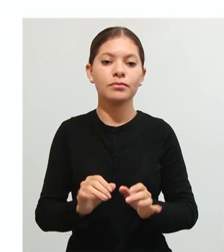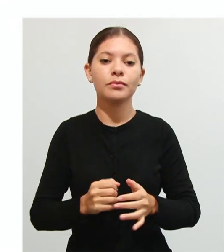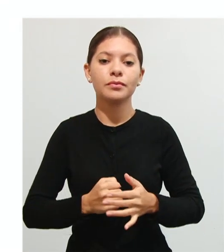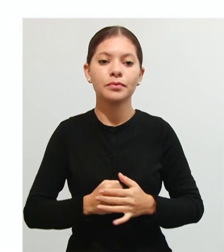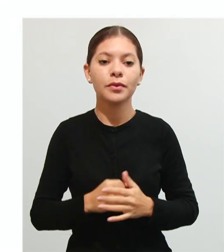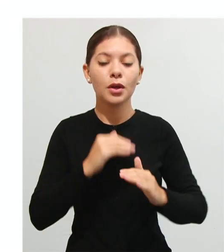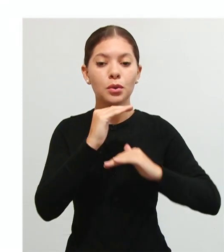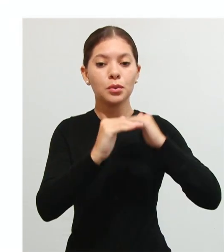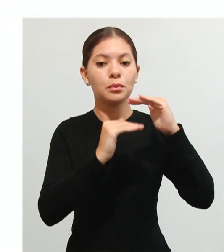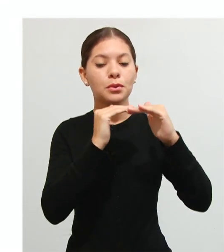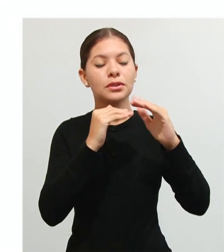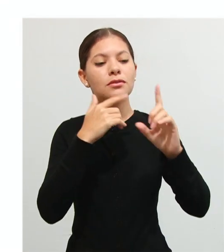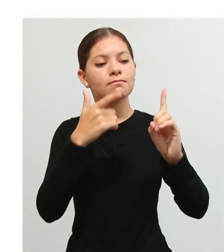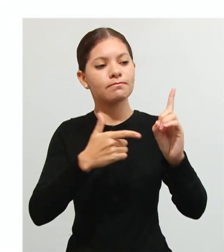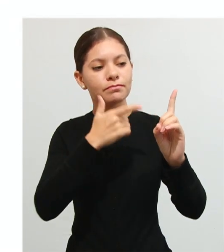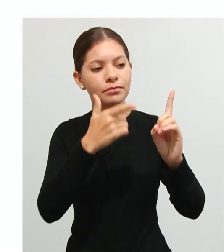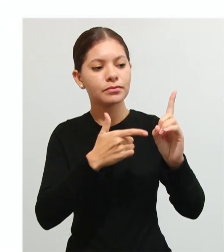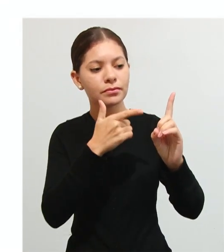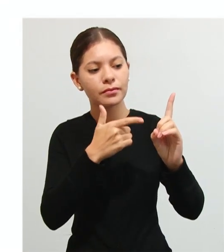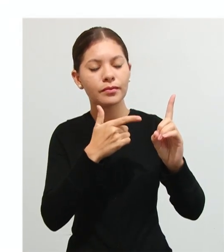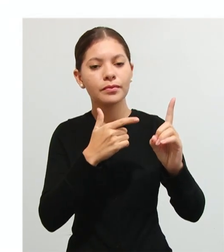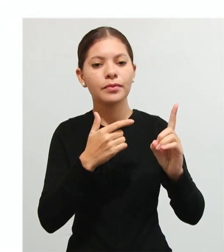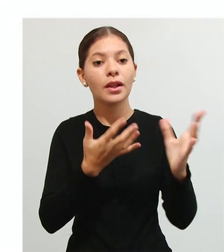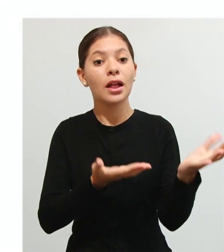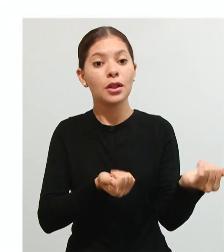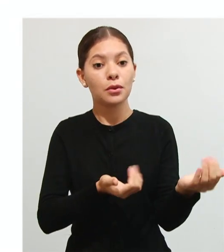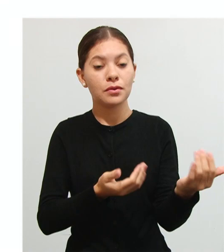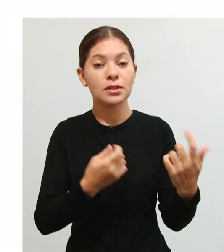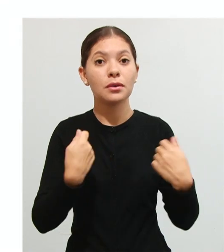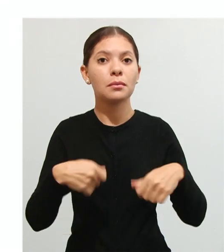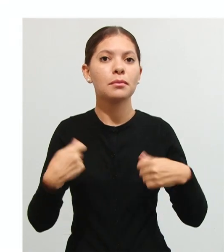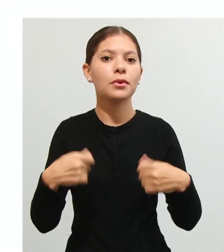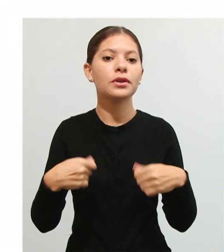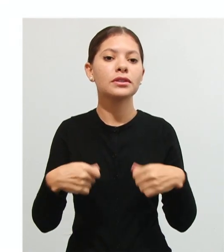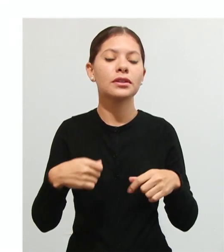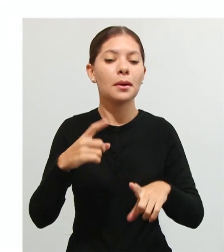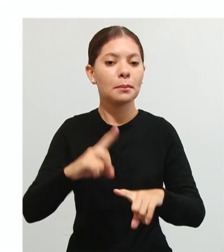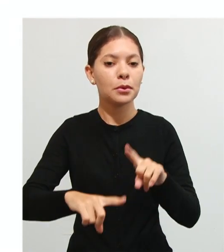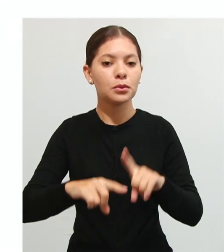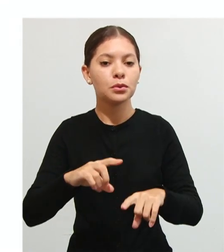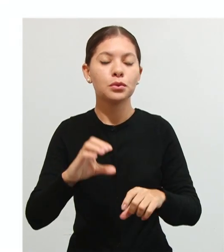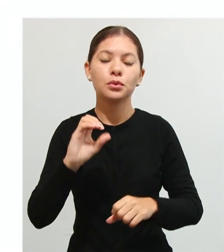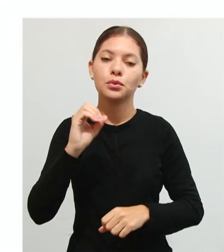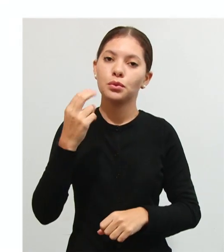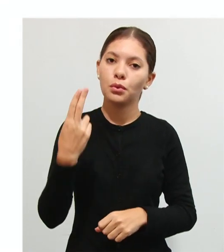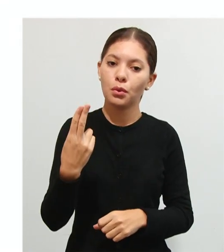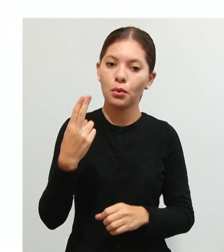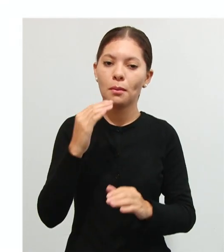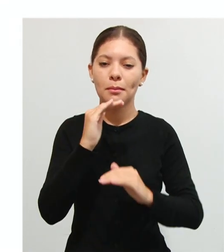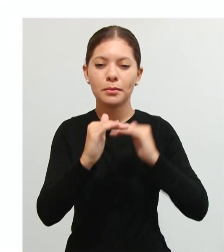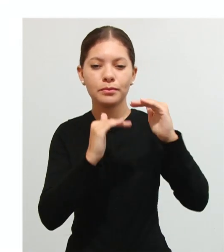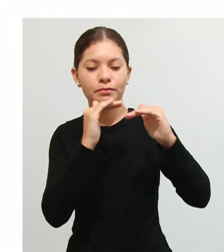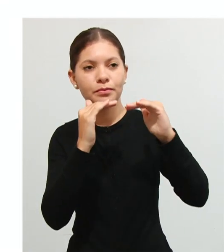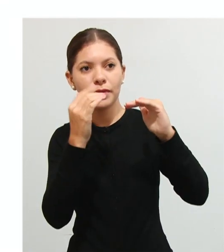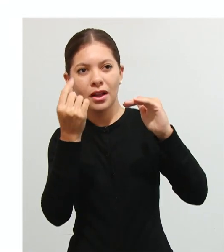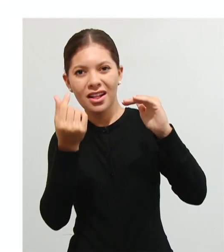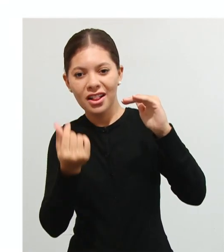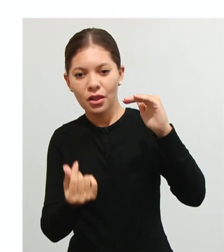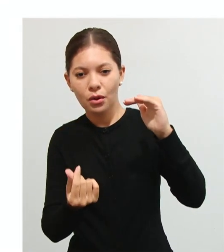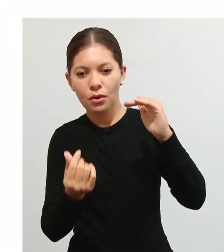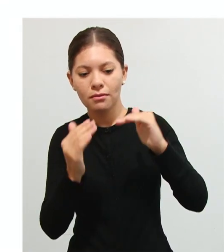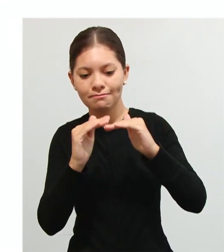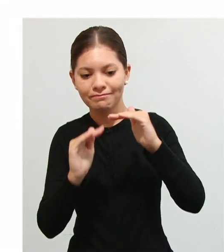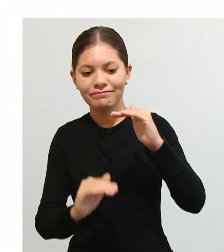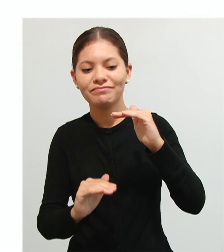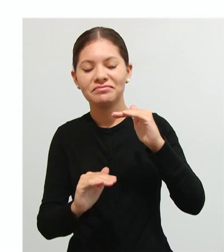desse processo produtivo. Essa inovação ela pode ser em produtos ou em processos que vão reduzir os custos de